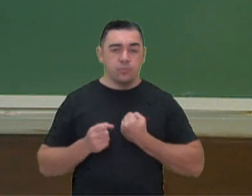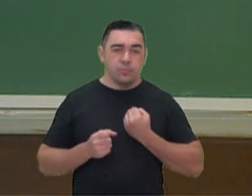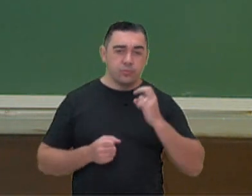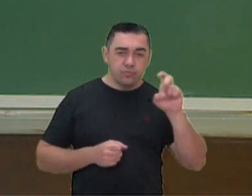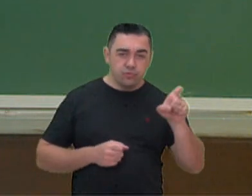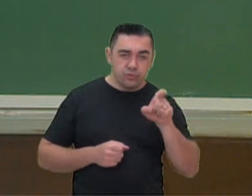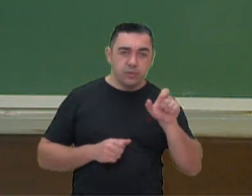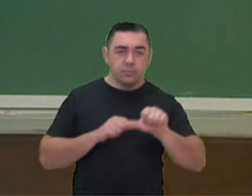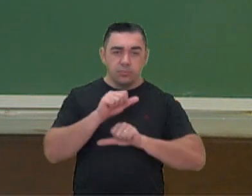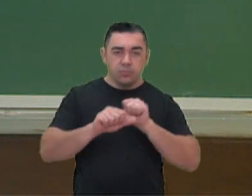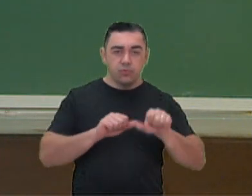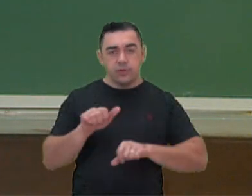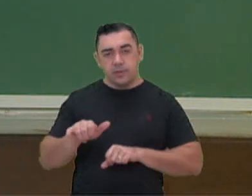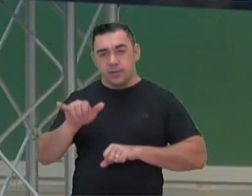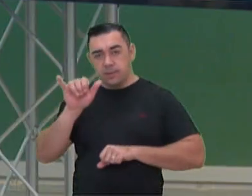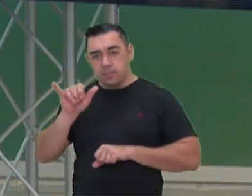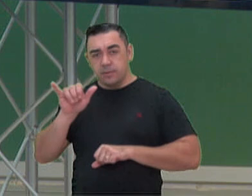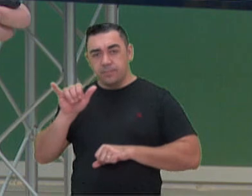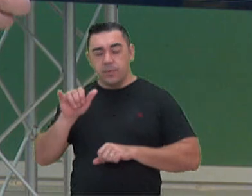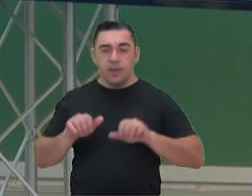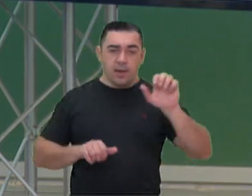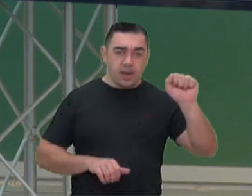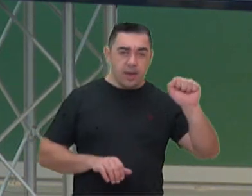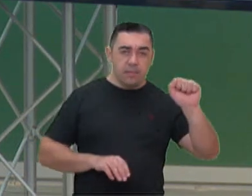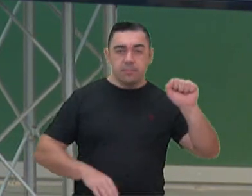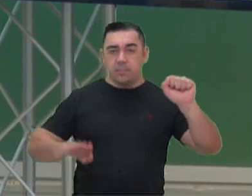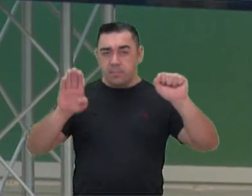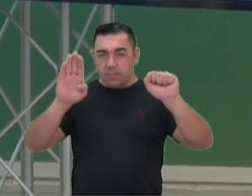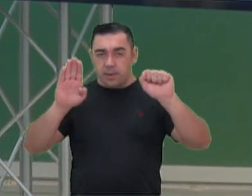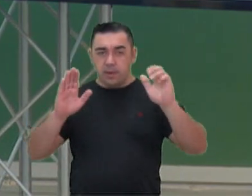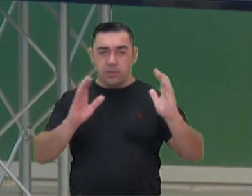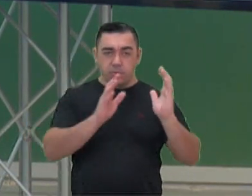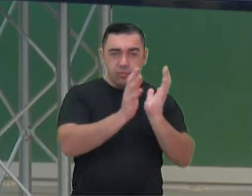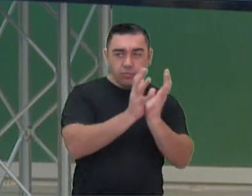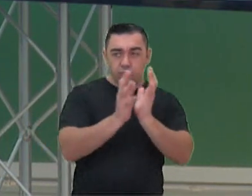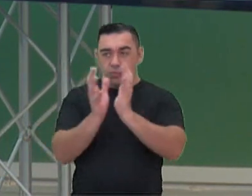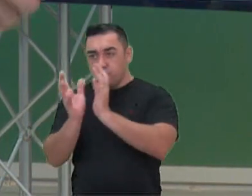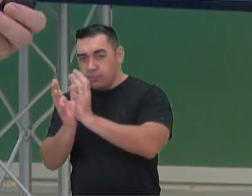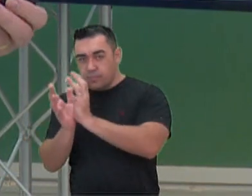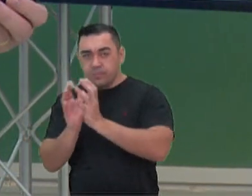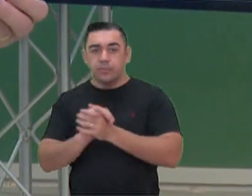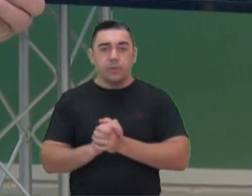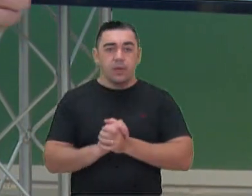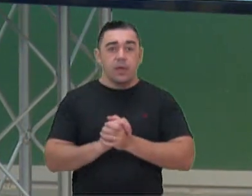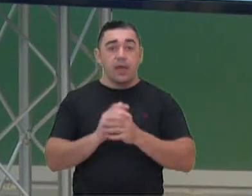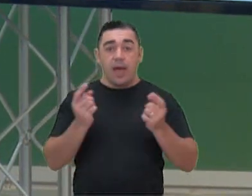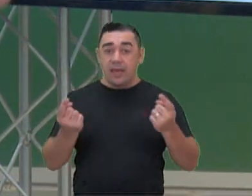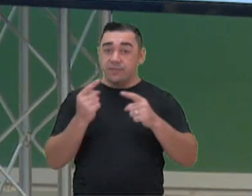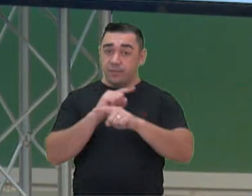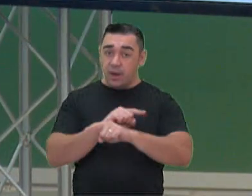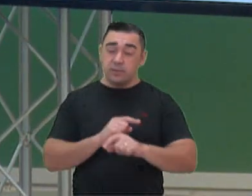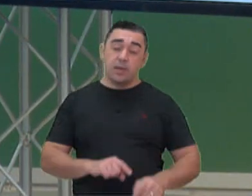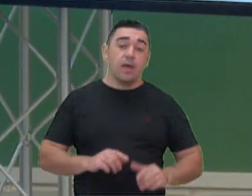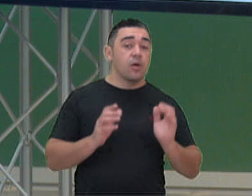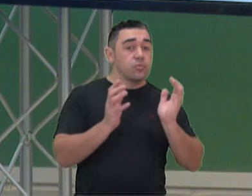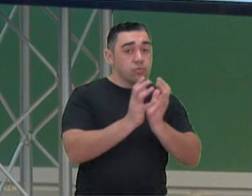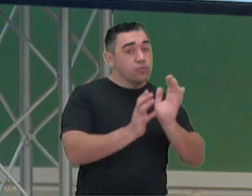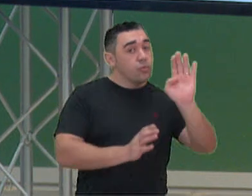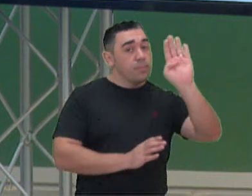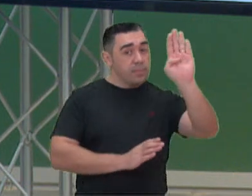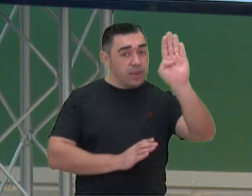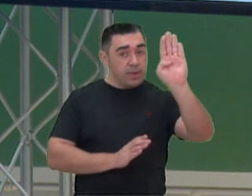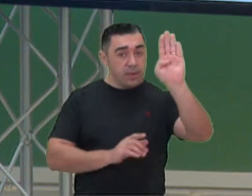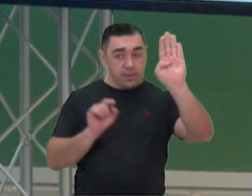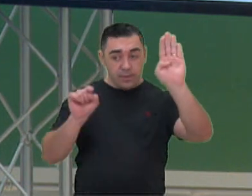de y. Do conjunto A para o conjunto B. A função inversa pega esse valor agora no